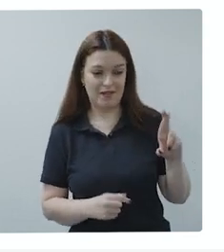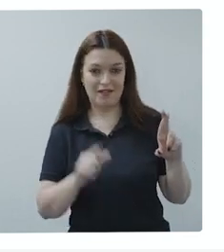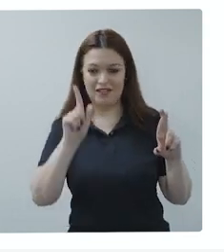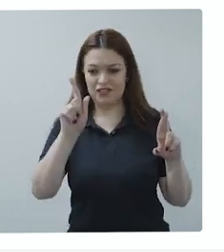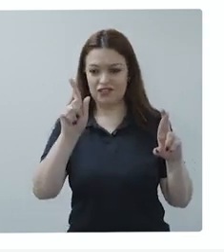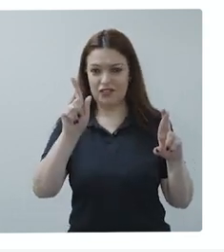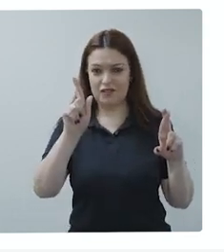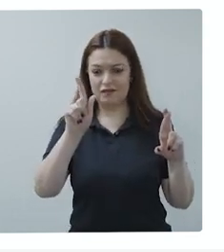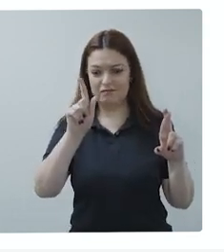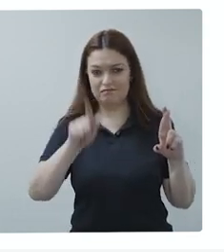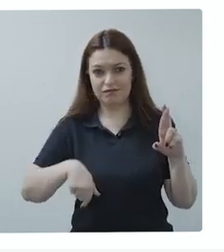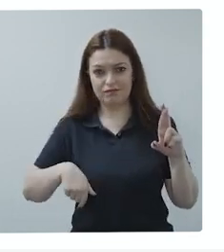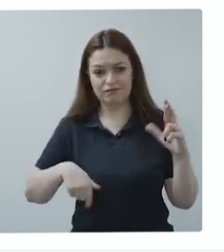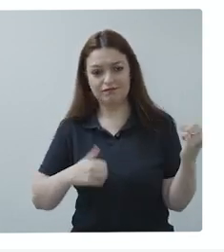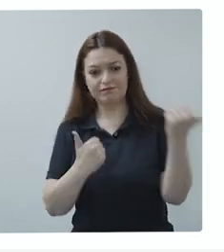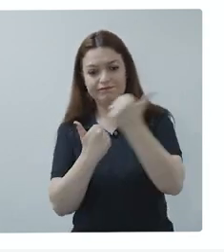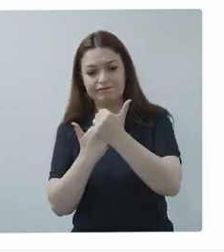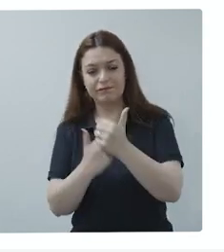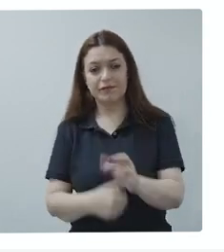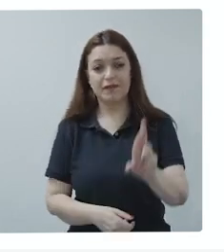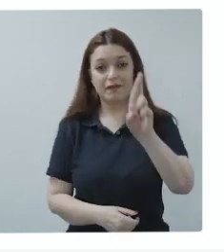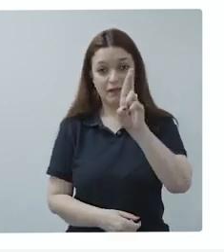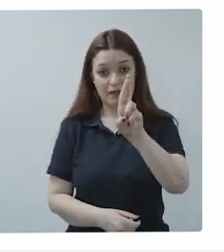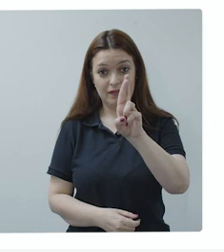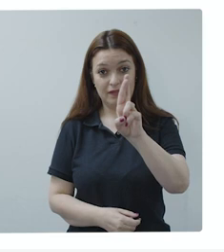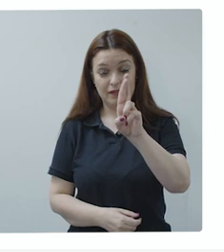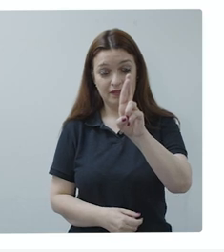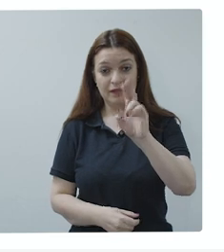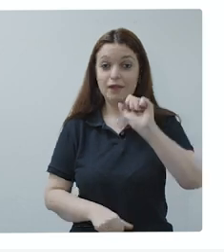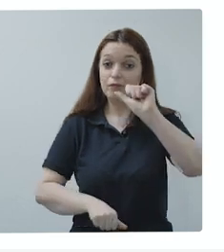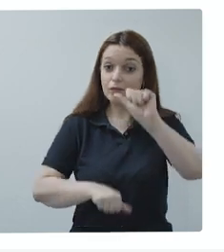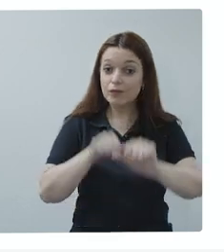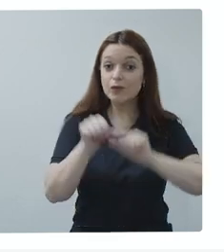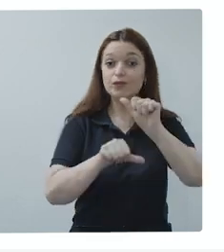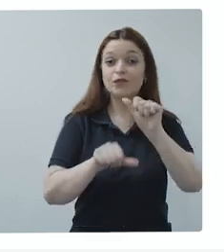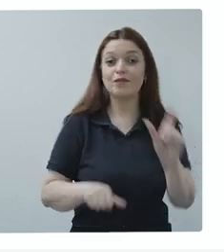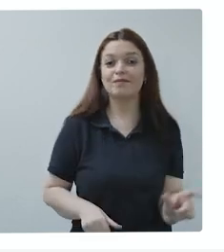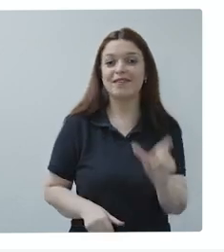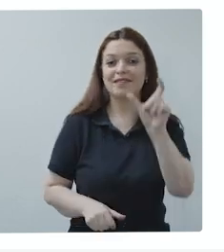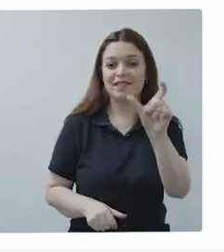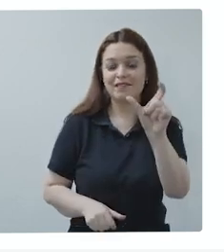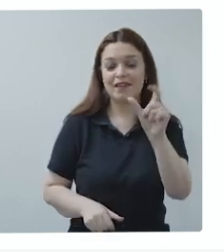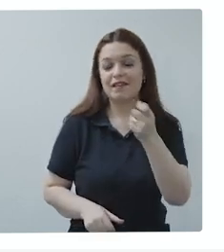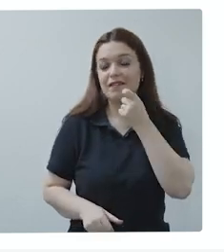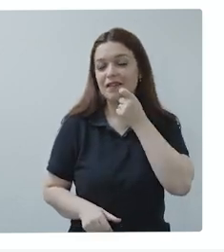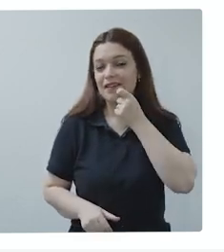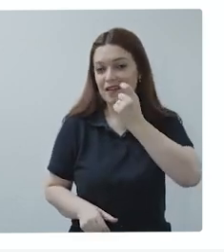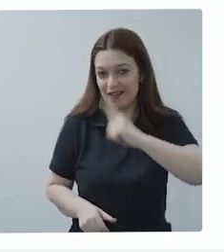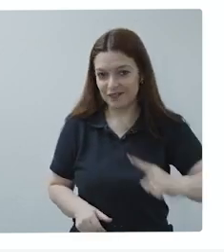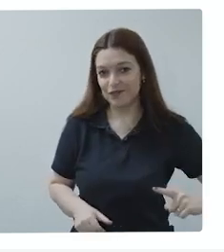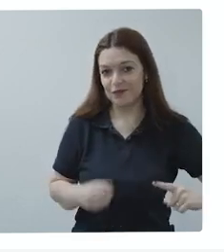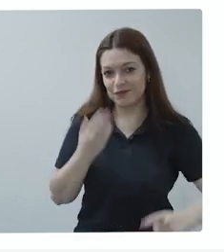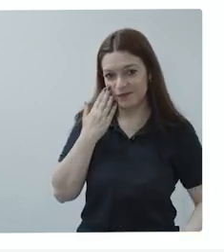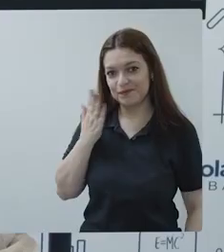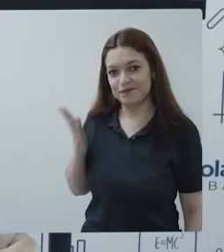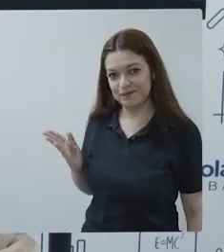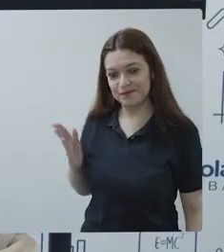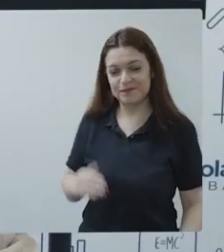a letra G pela letra R e formamos a palavra